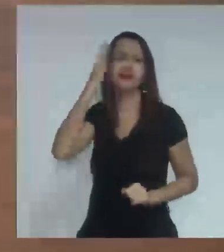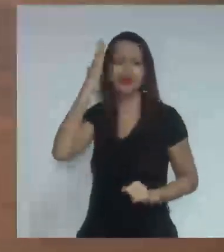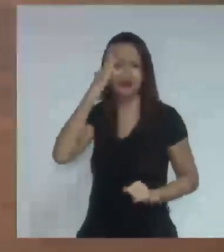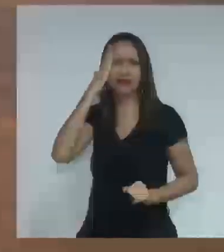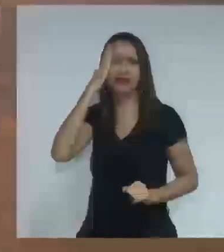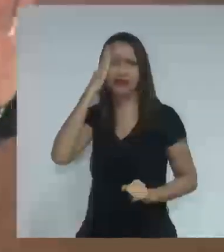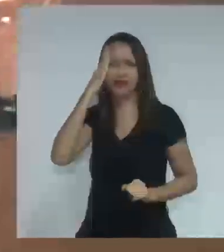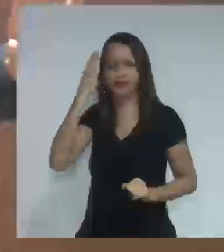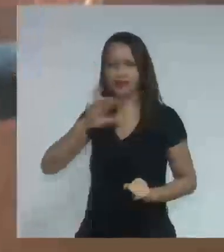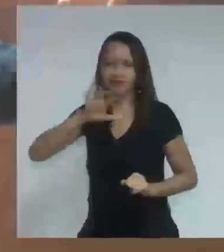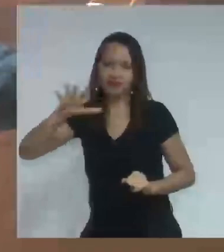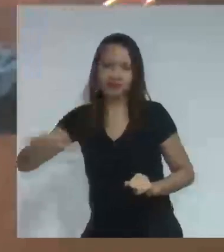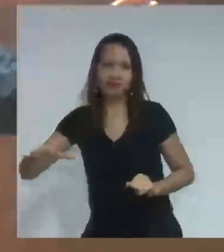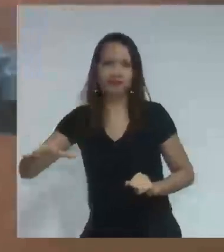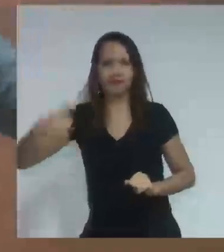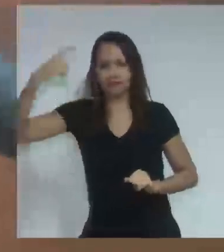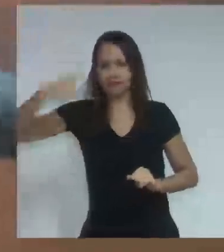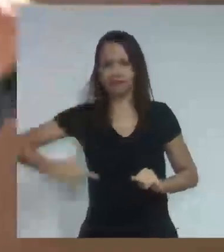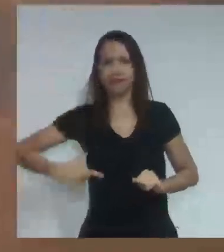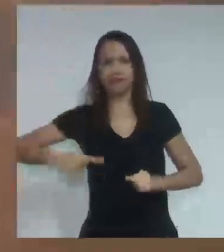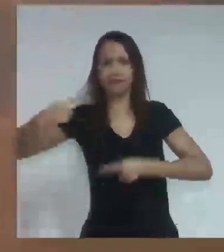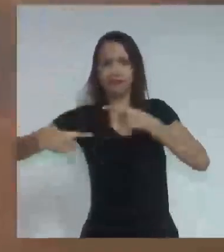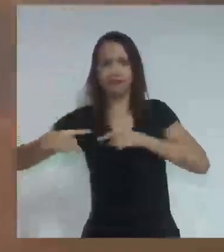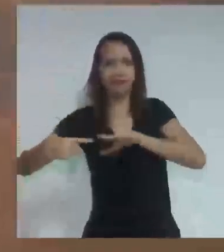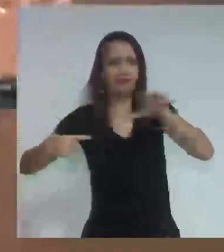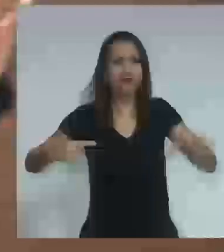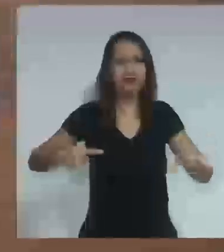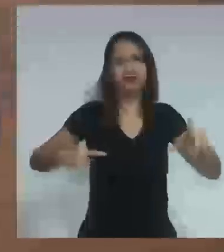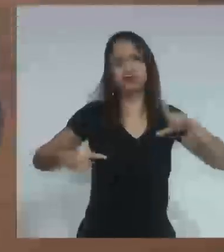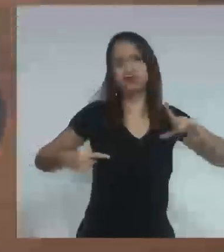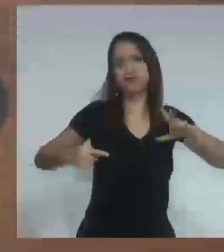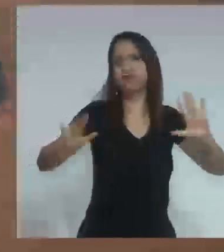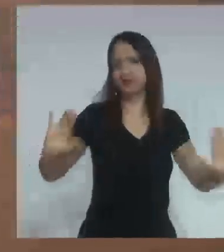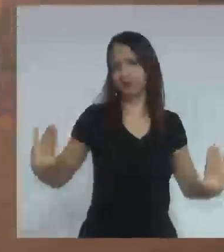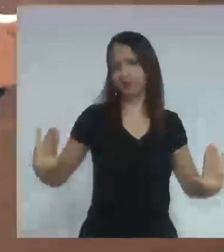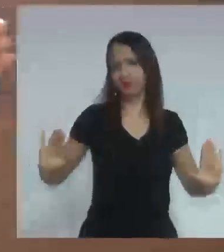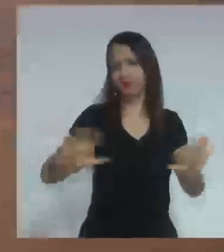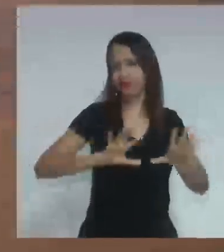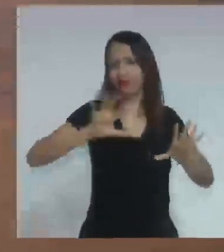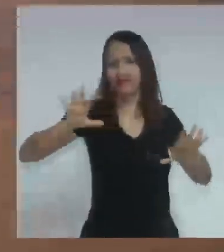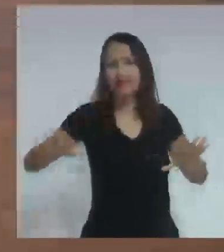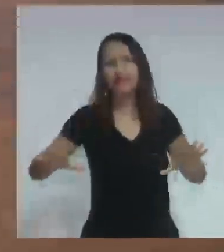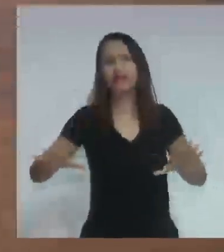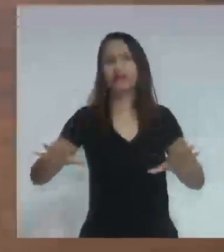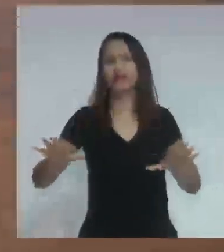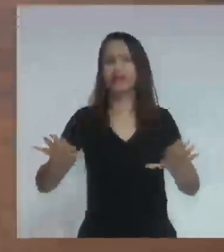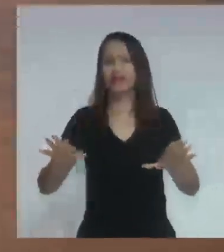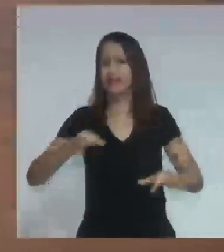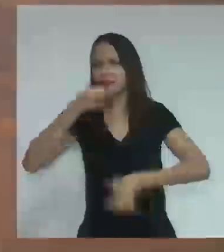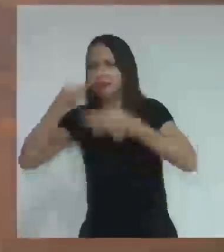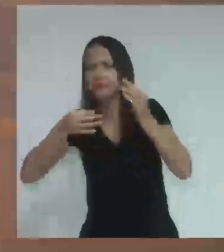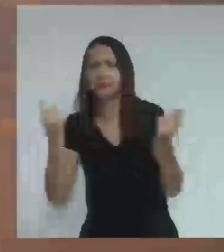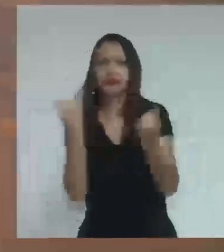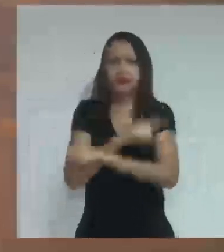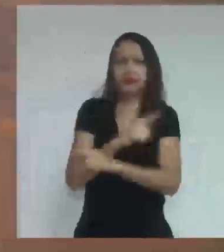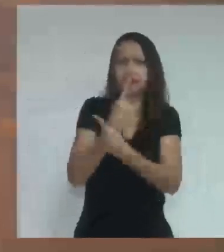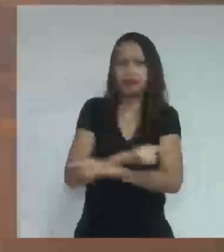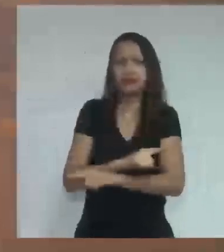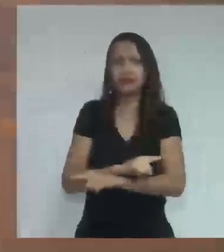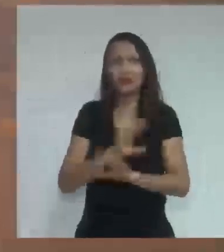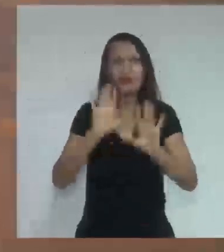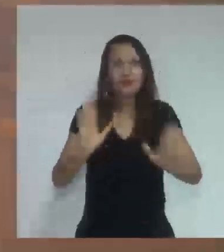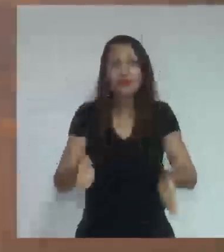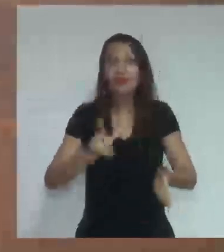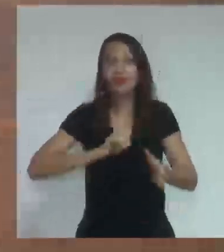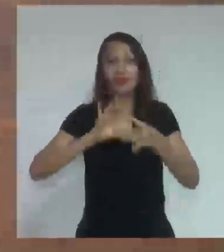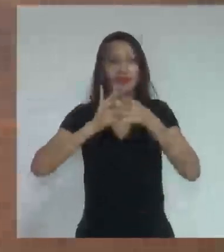separar o lado político e não. O lado político, né, lado da oposição ou não. Tanto é que me autorizou, já falei aqui, me